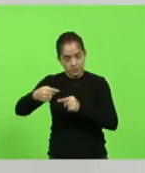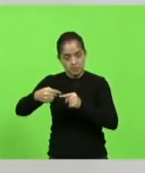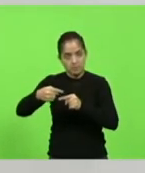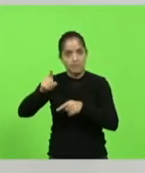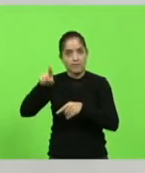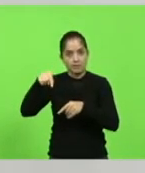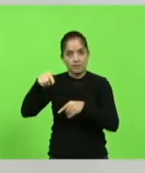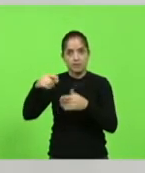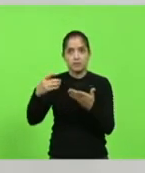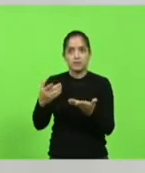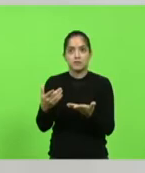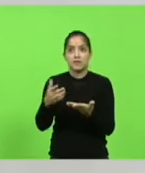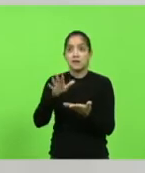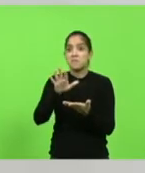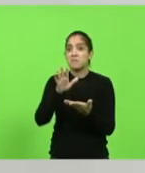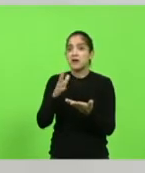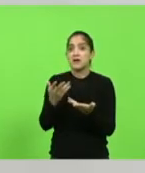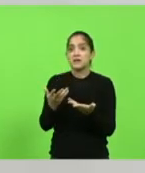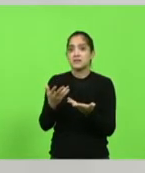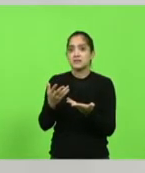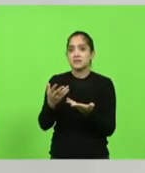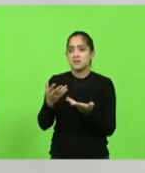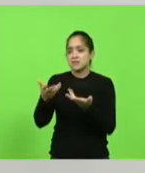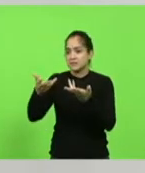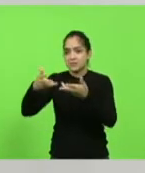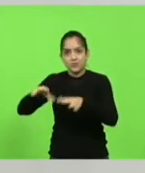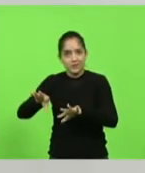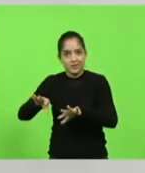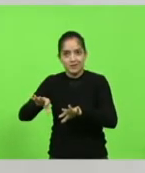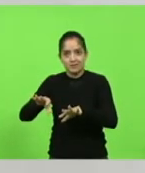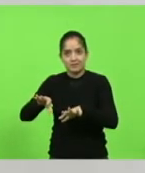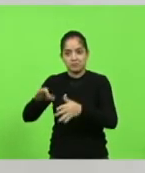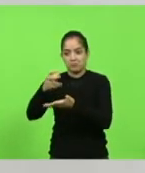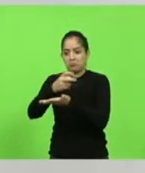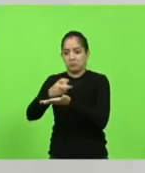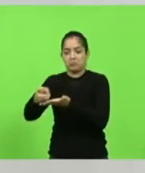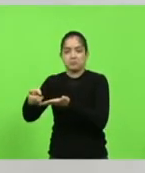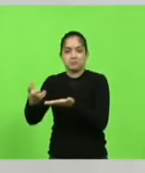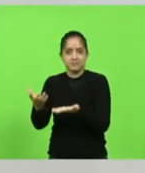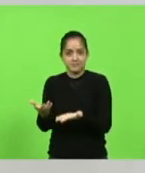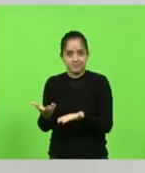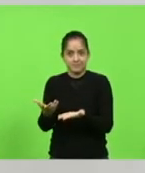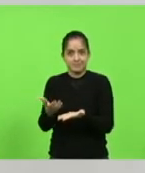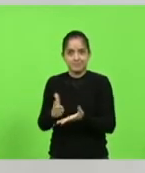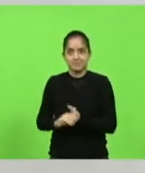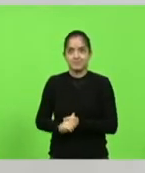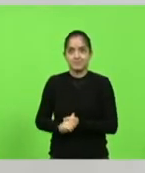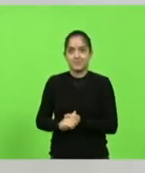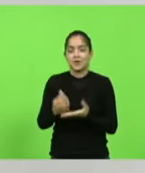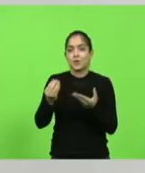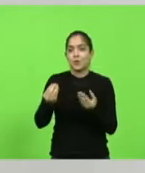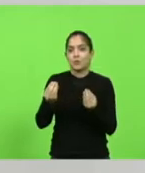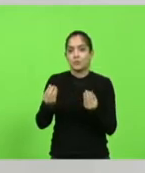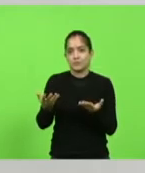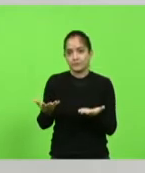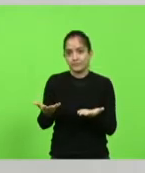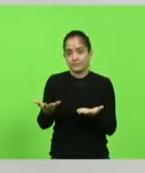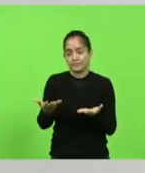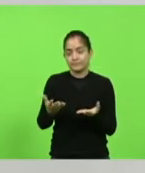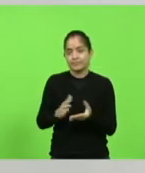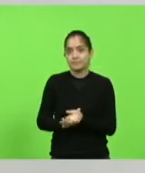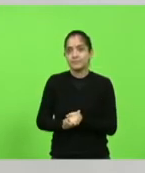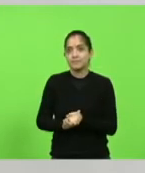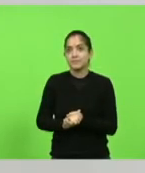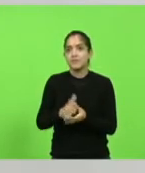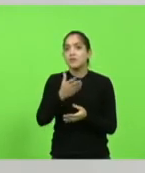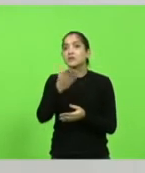e eles não querem ser impeachmentados? Como é que pode? E o que é que